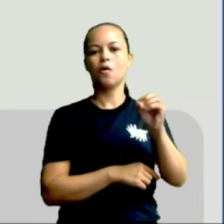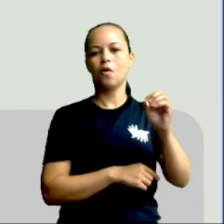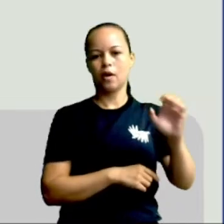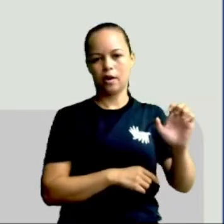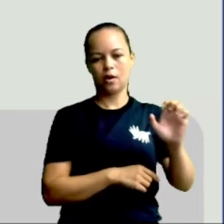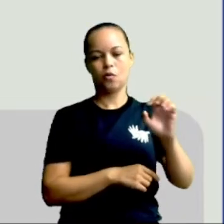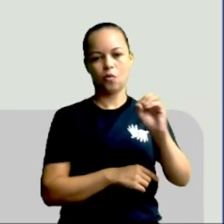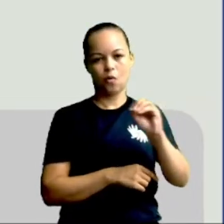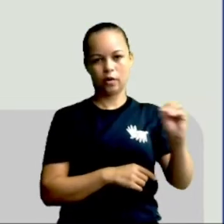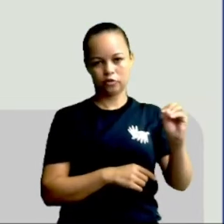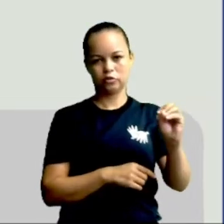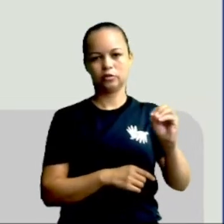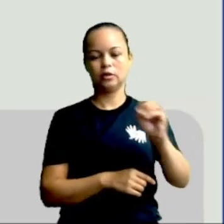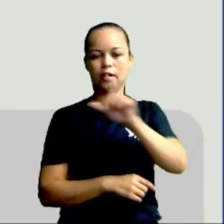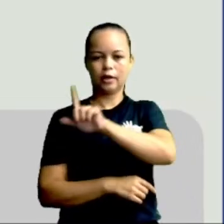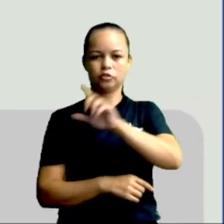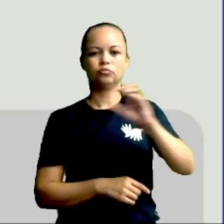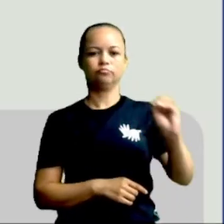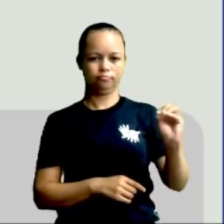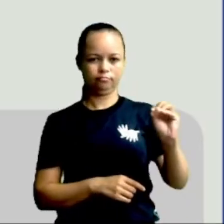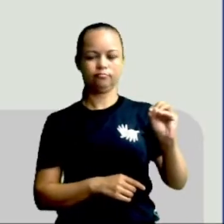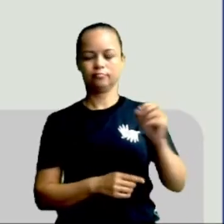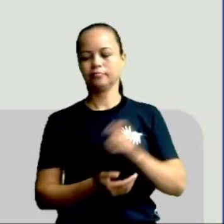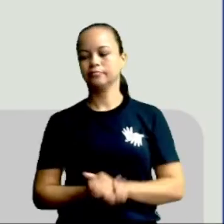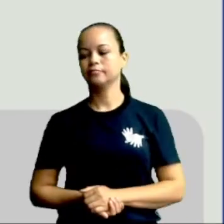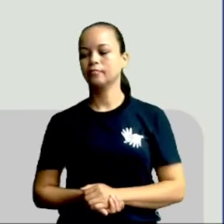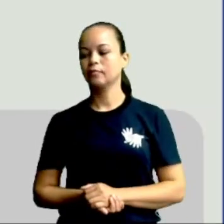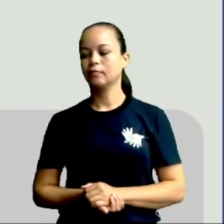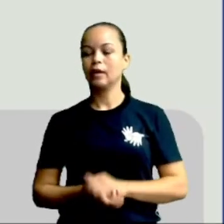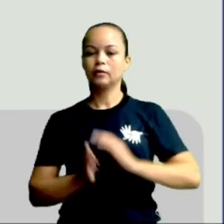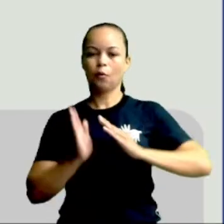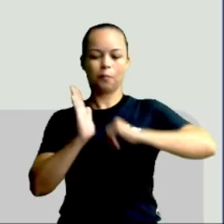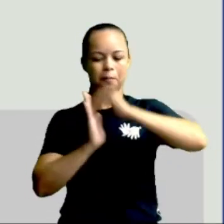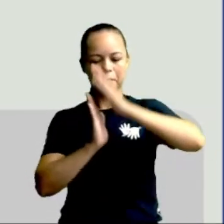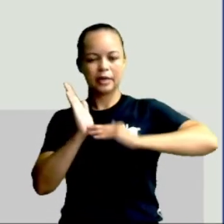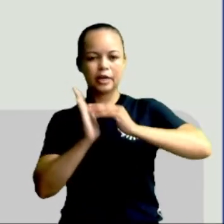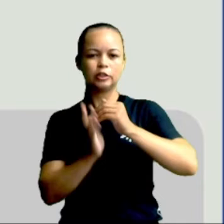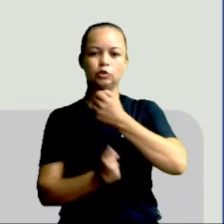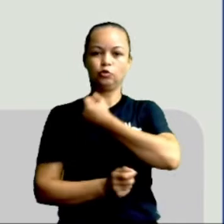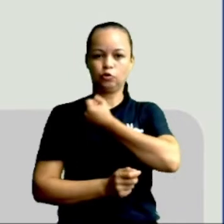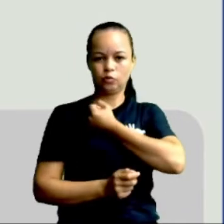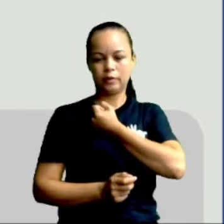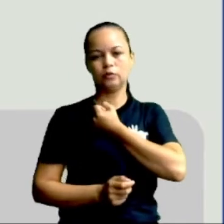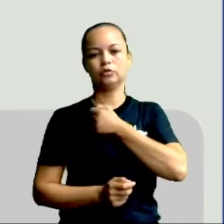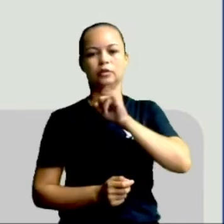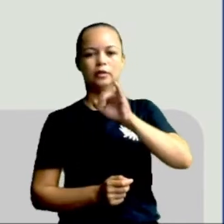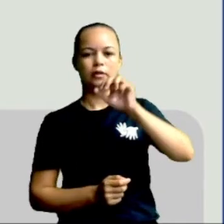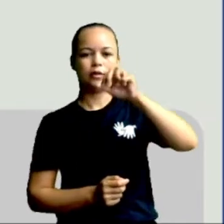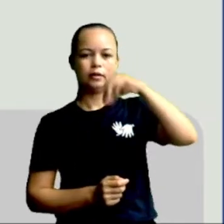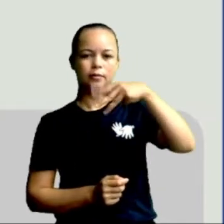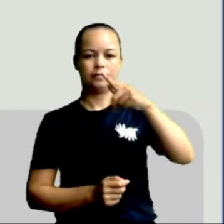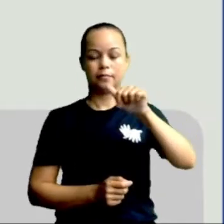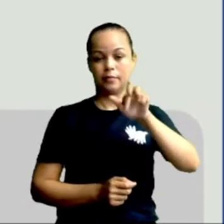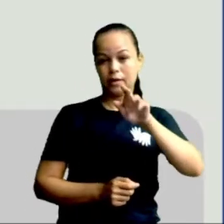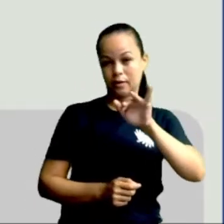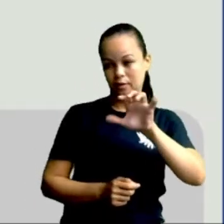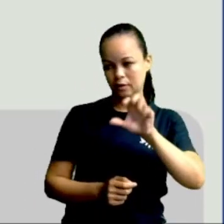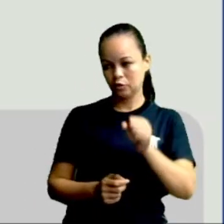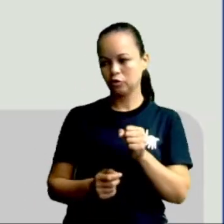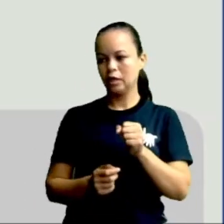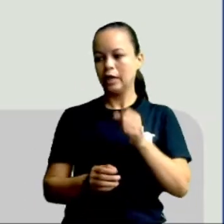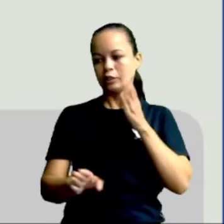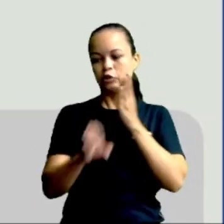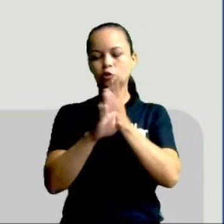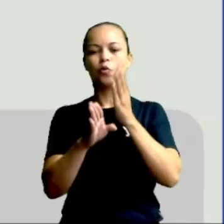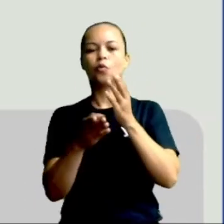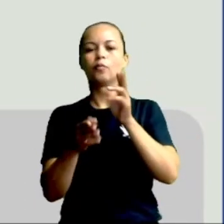O oeste é o oposto do leste, tá bom? Então, pinte os números ímpares e descubra como é chamado